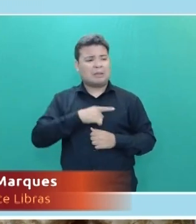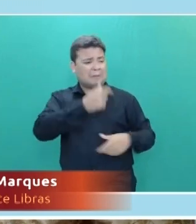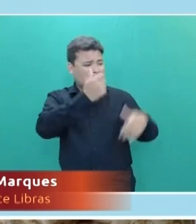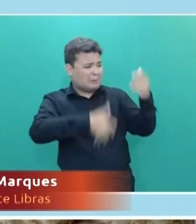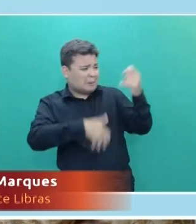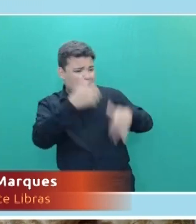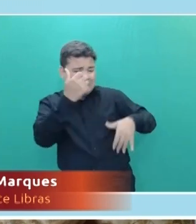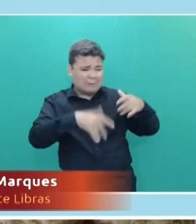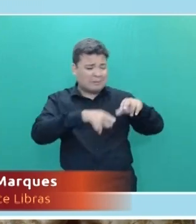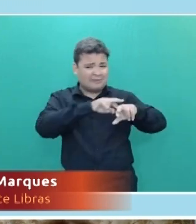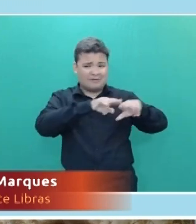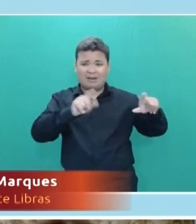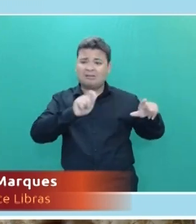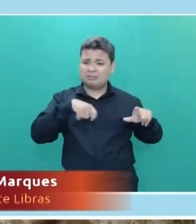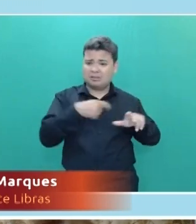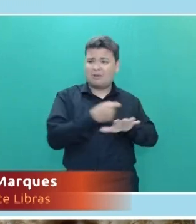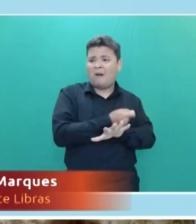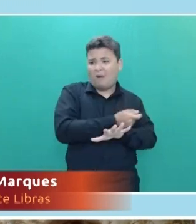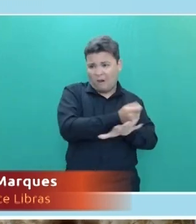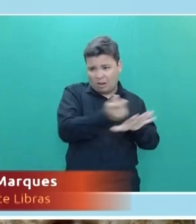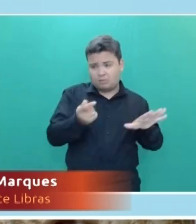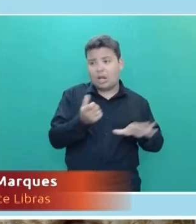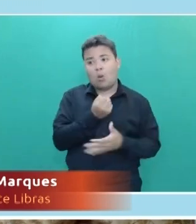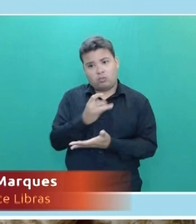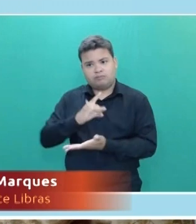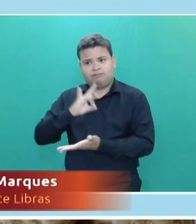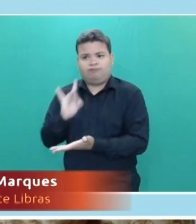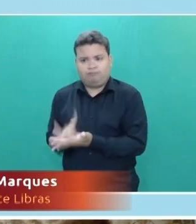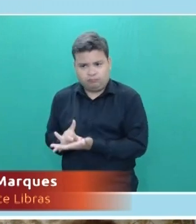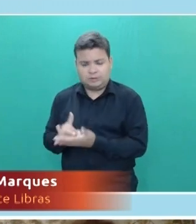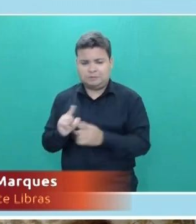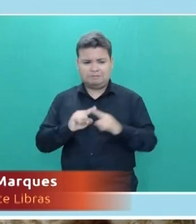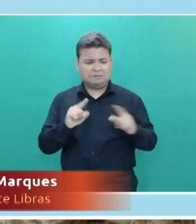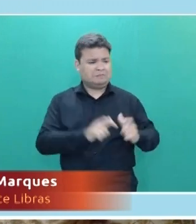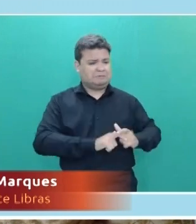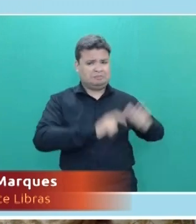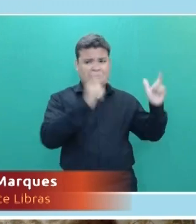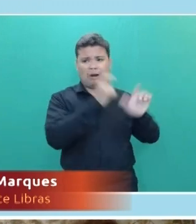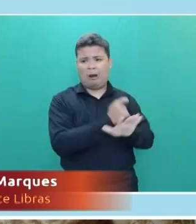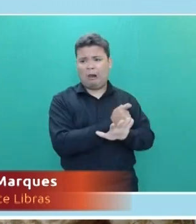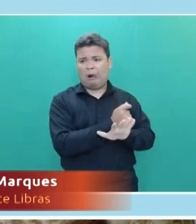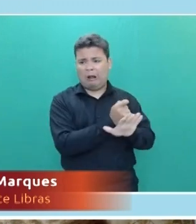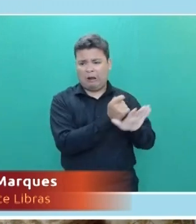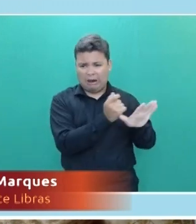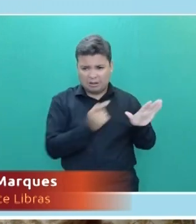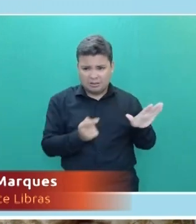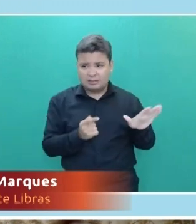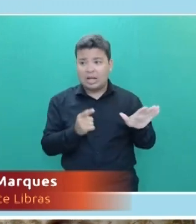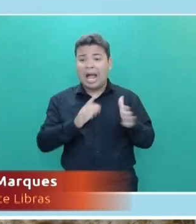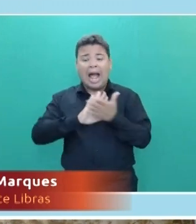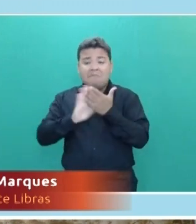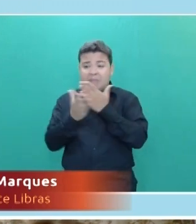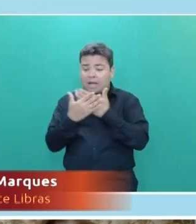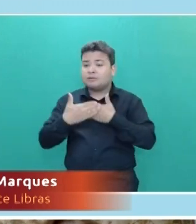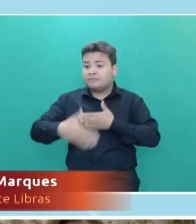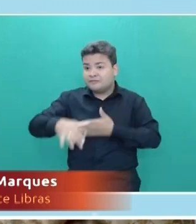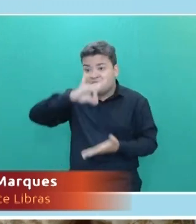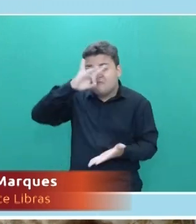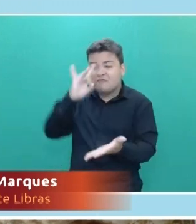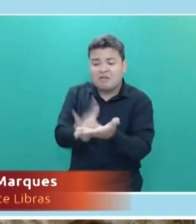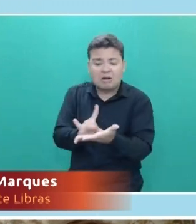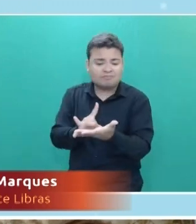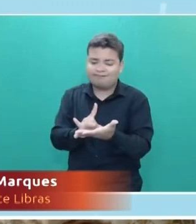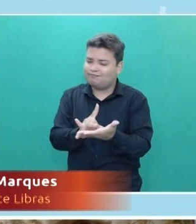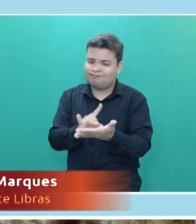fake news, outras de fato aconteceram, outras não. Então, ameaças que não vão se concretizar e que são